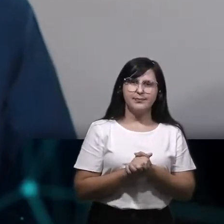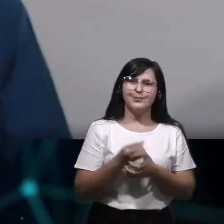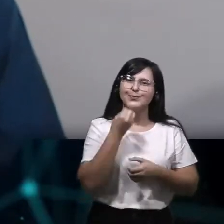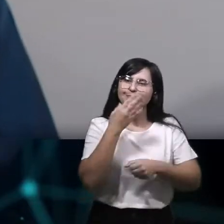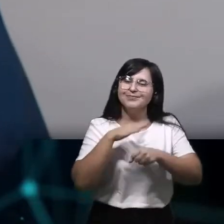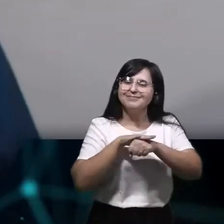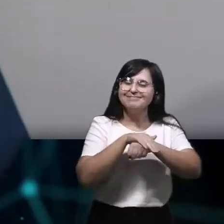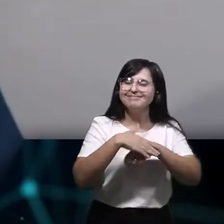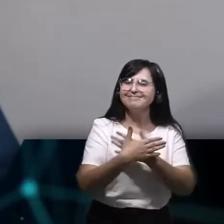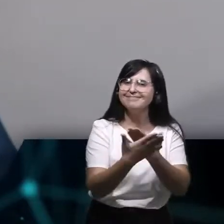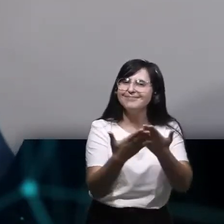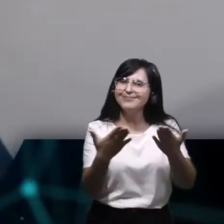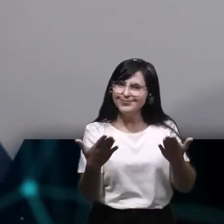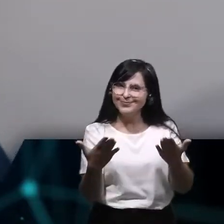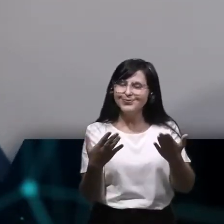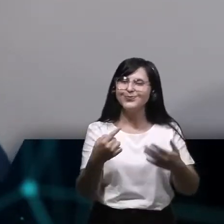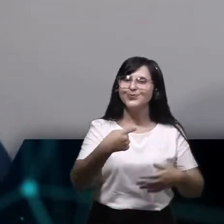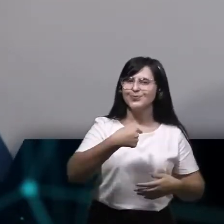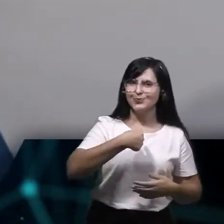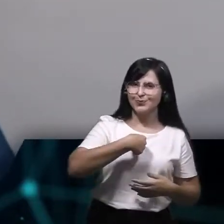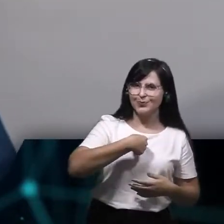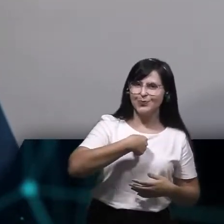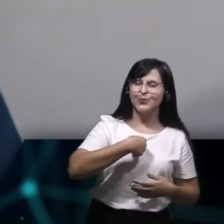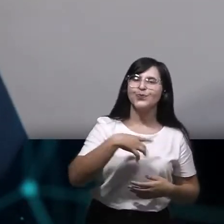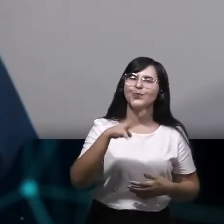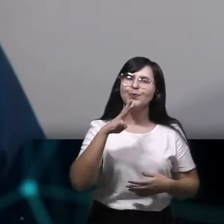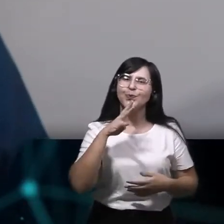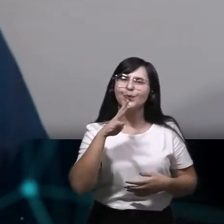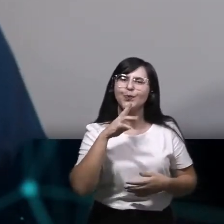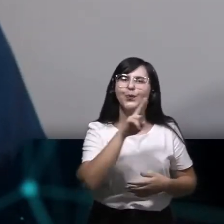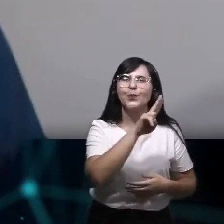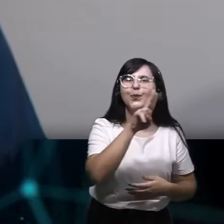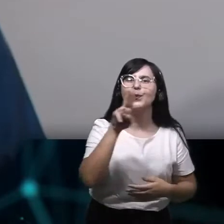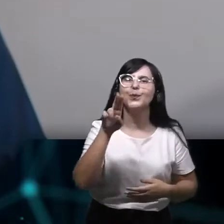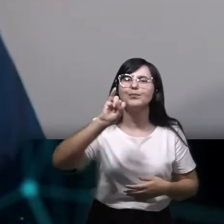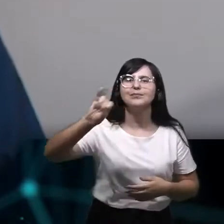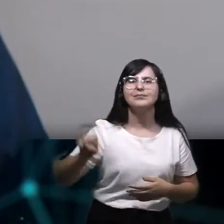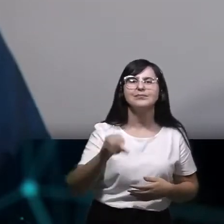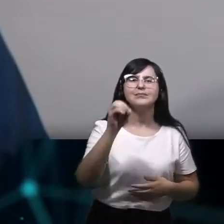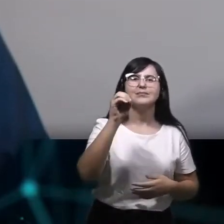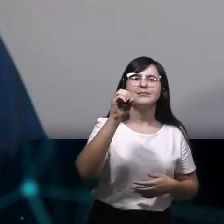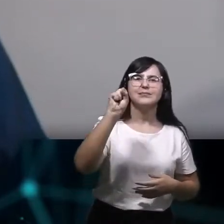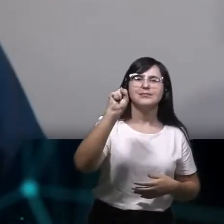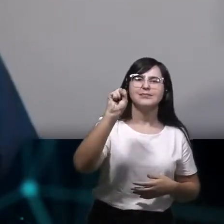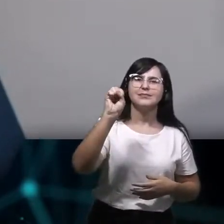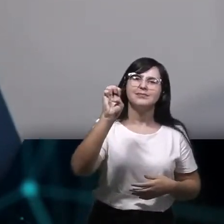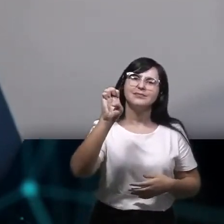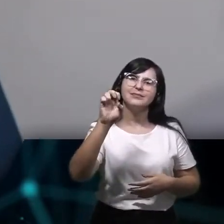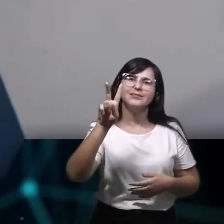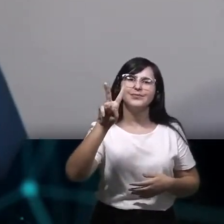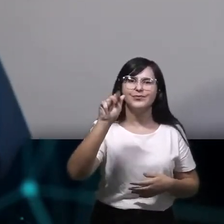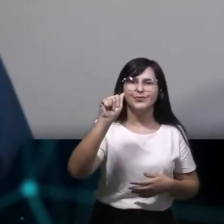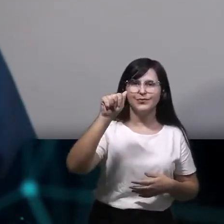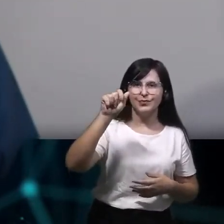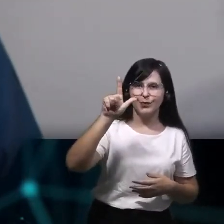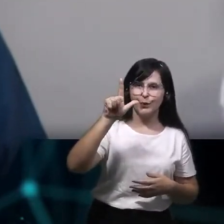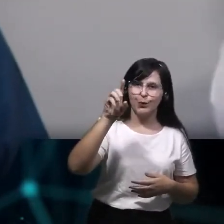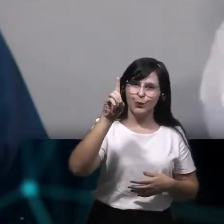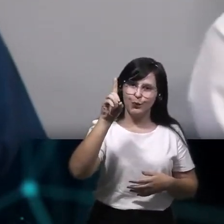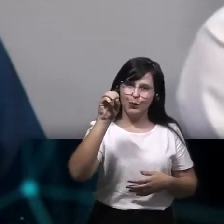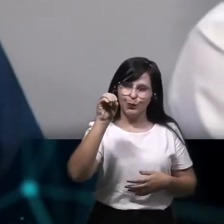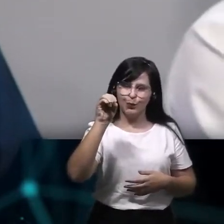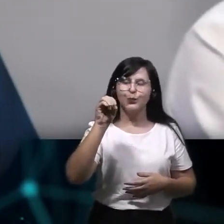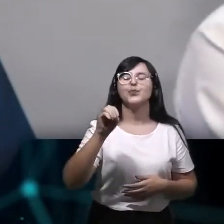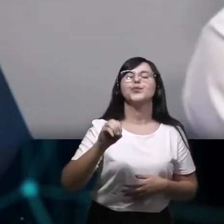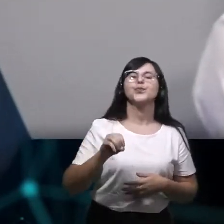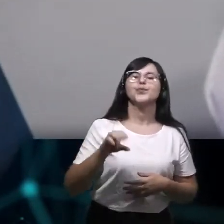Boa noite a todos. Como eu sou conhecido, Josivaldo Cowboy, filho natural de Brejo da Madeus, venho de uma família política,